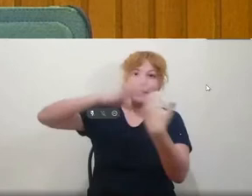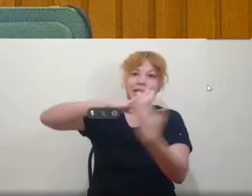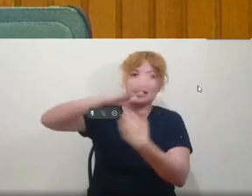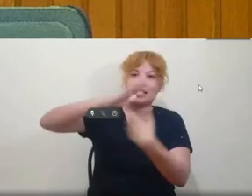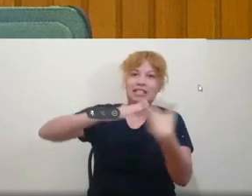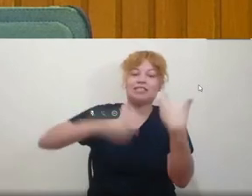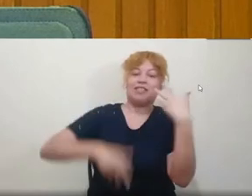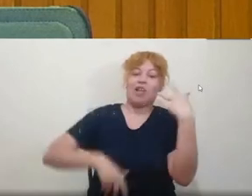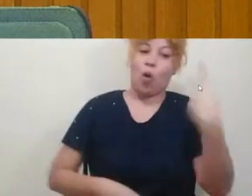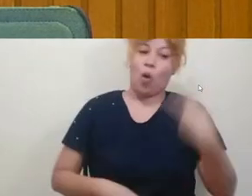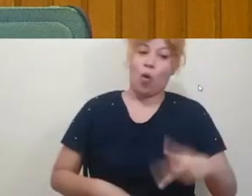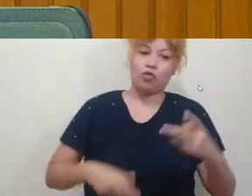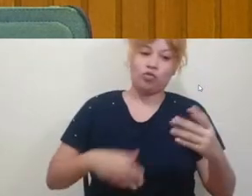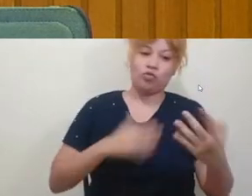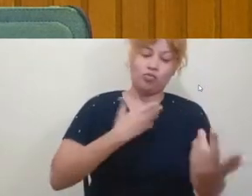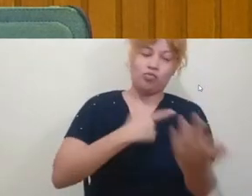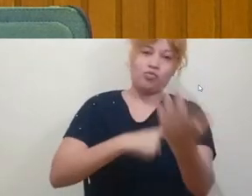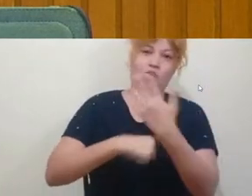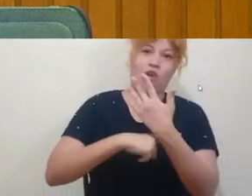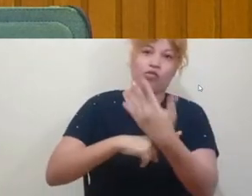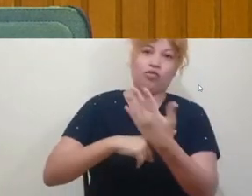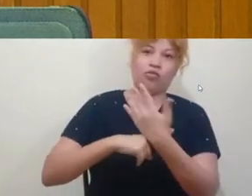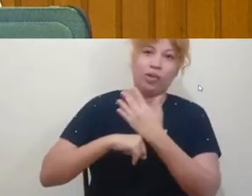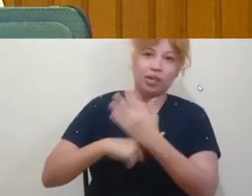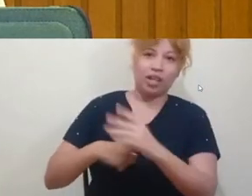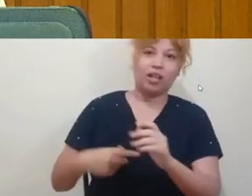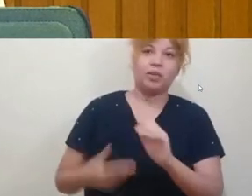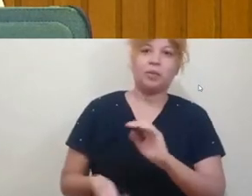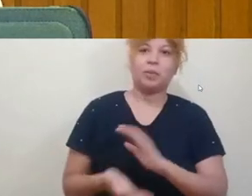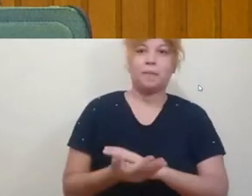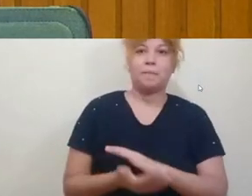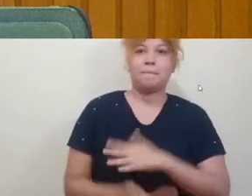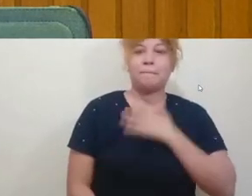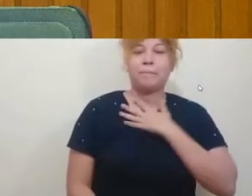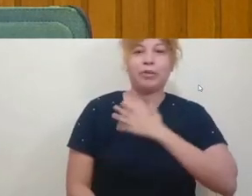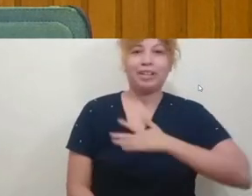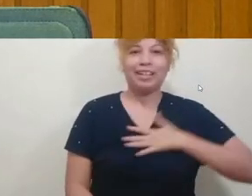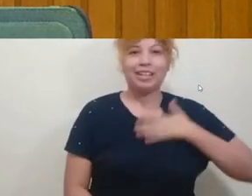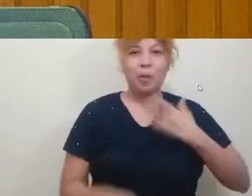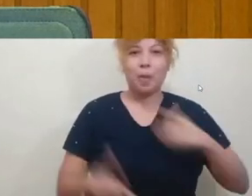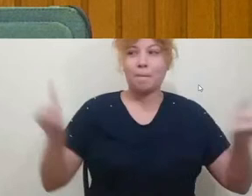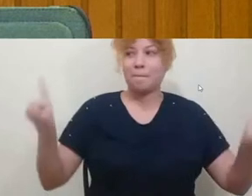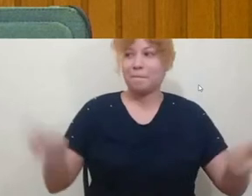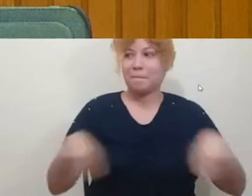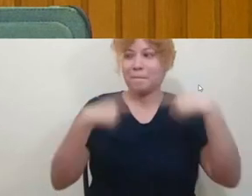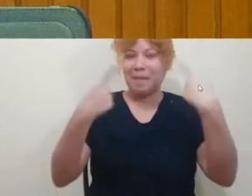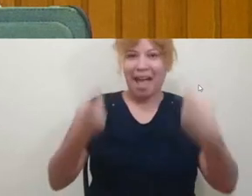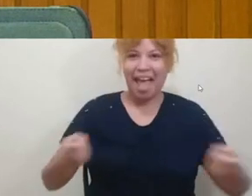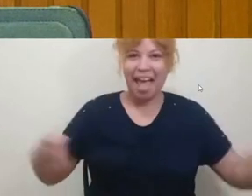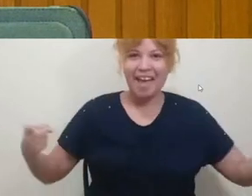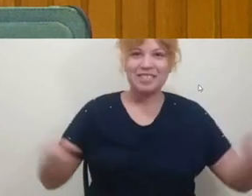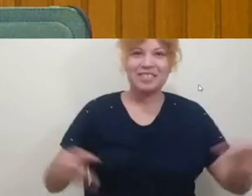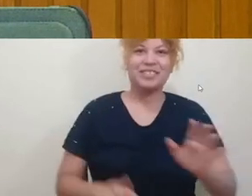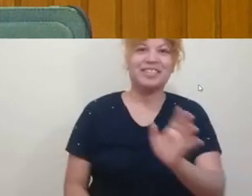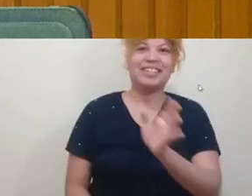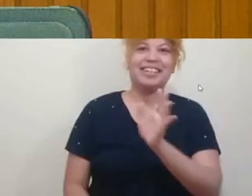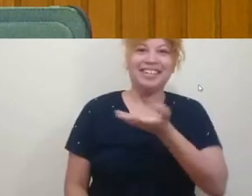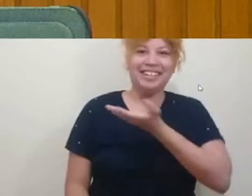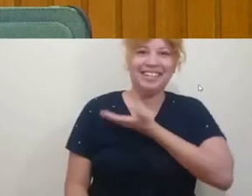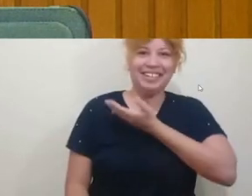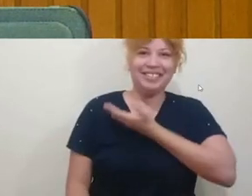universidade, que é o professor Gabriel Rivas, nosso vice-reitor, que por alguns motivos não pôde estar presente presencialmente,